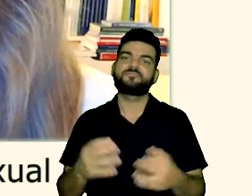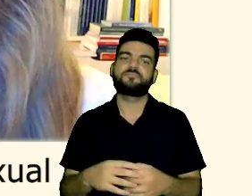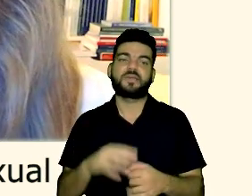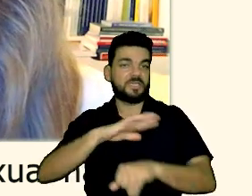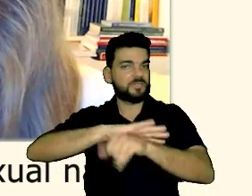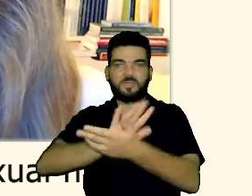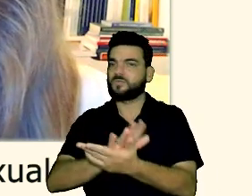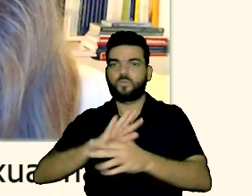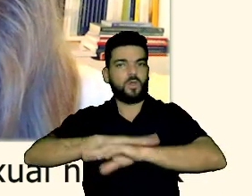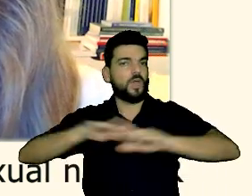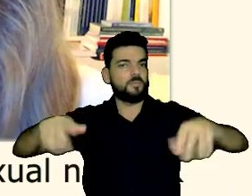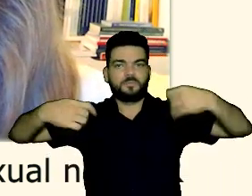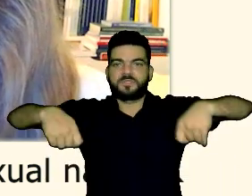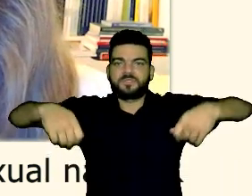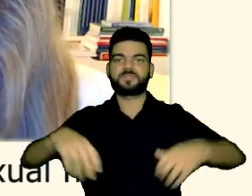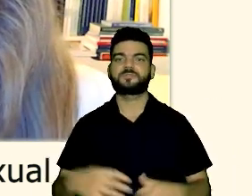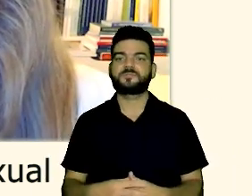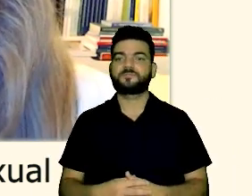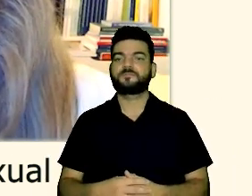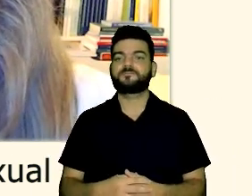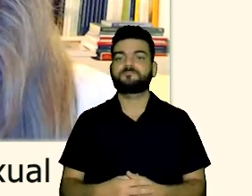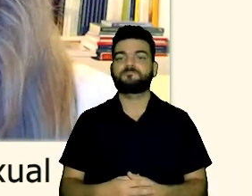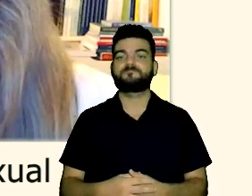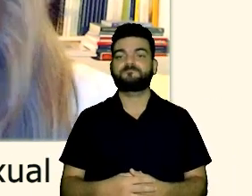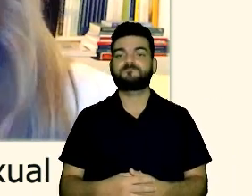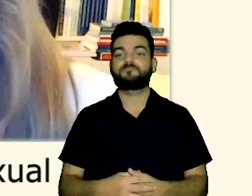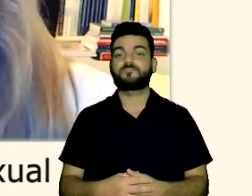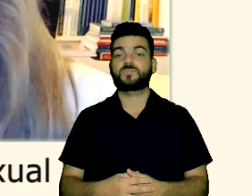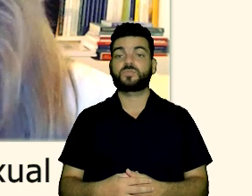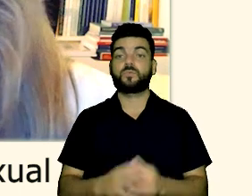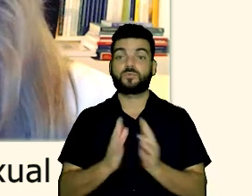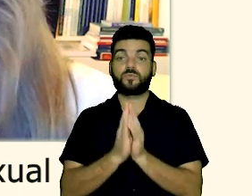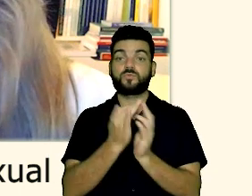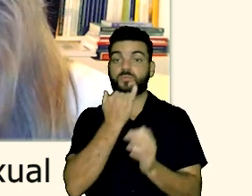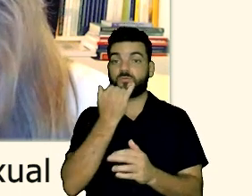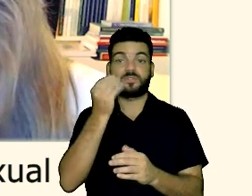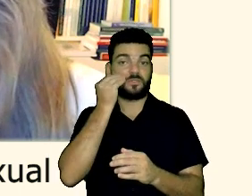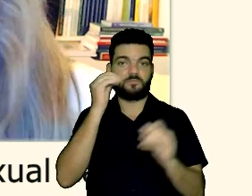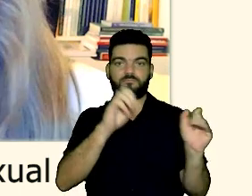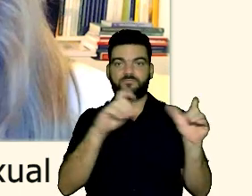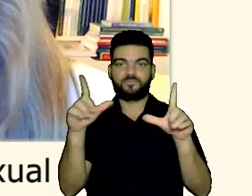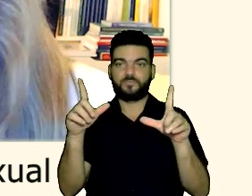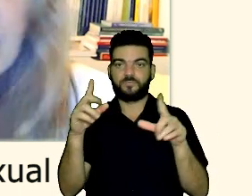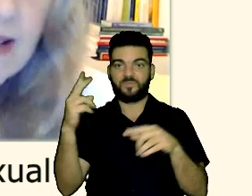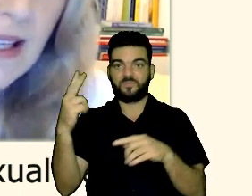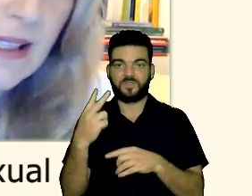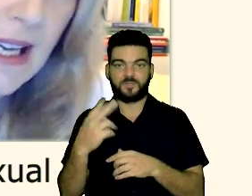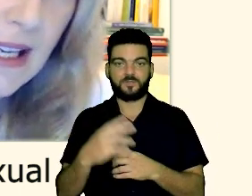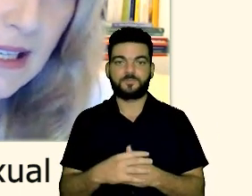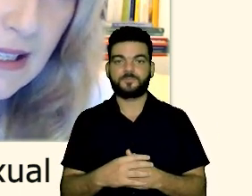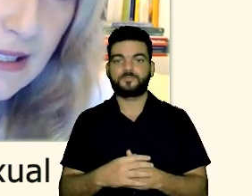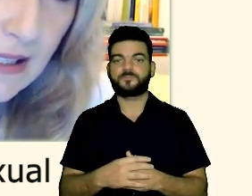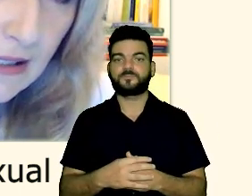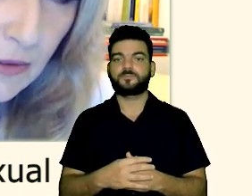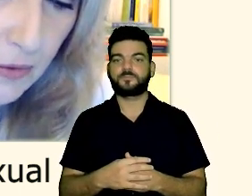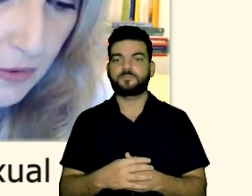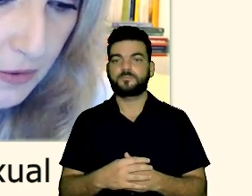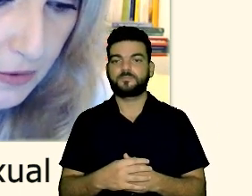licença para tentar compartilhar aqui um roteirinho, que nos auxilie um pouco nessa